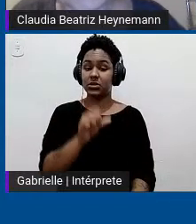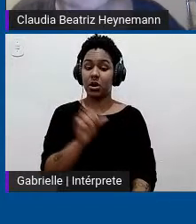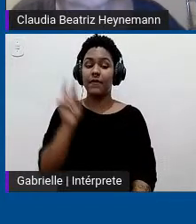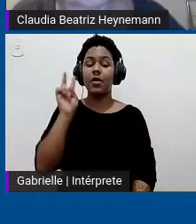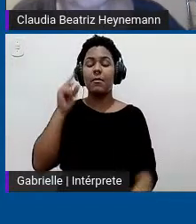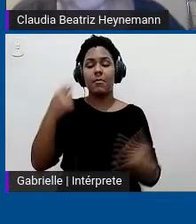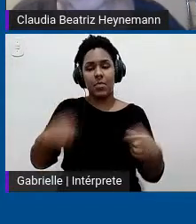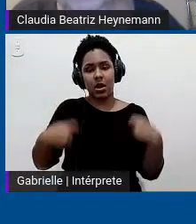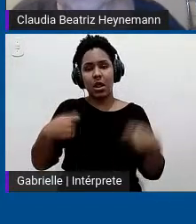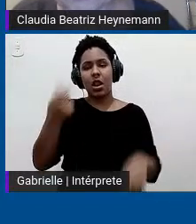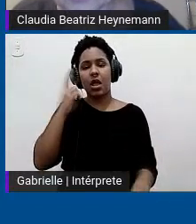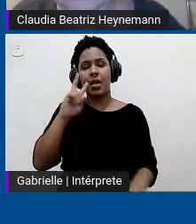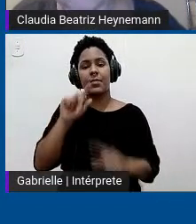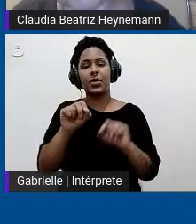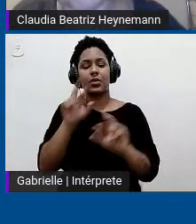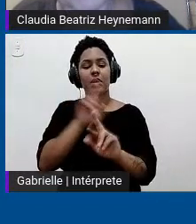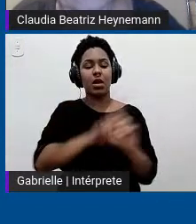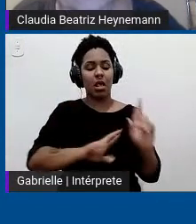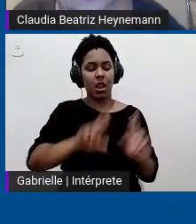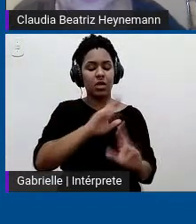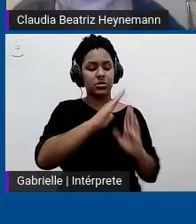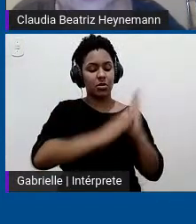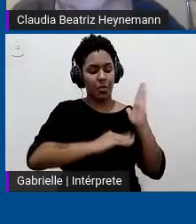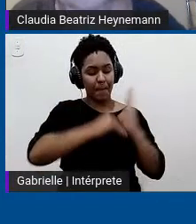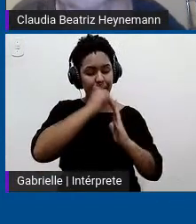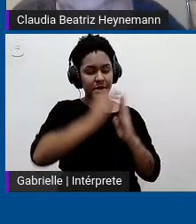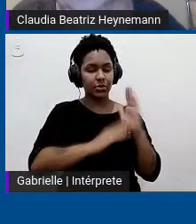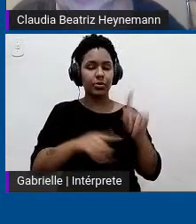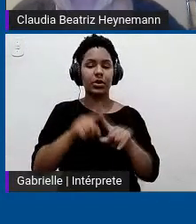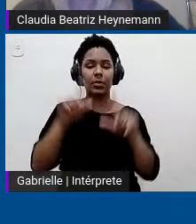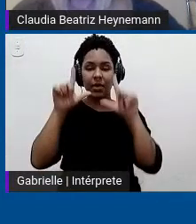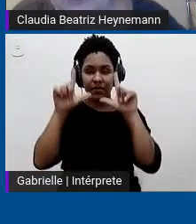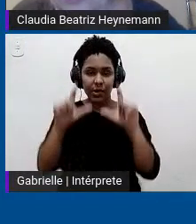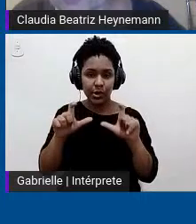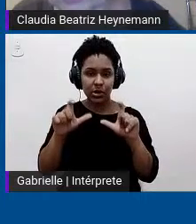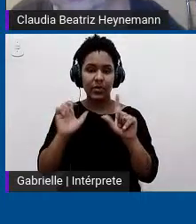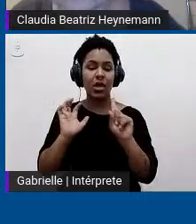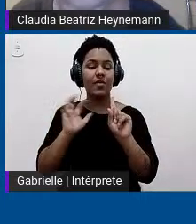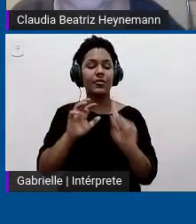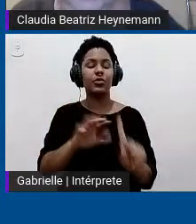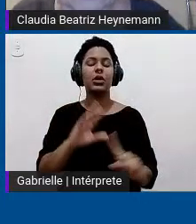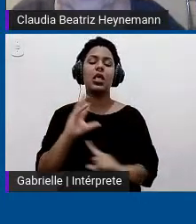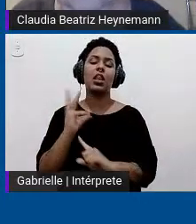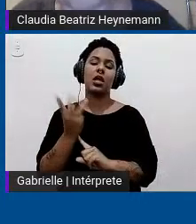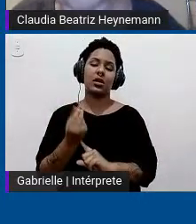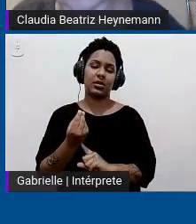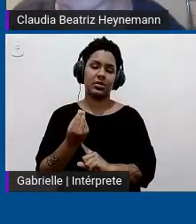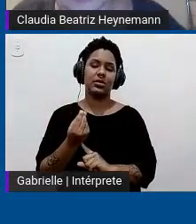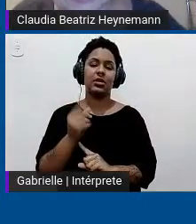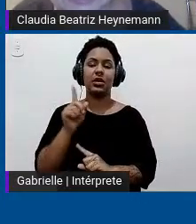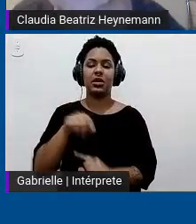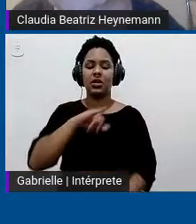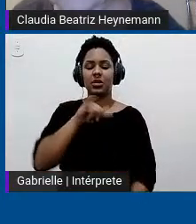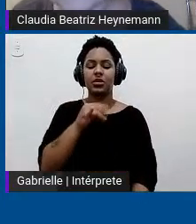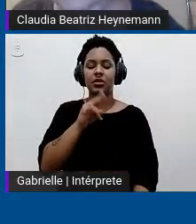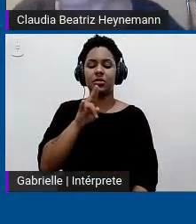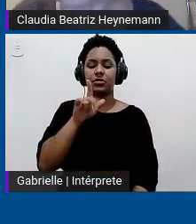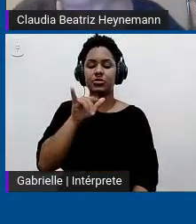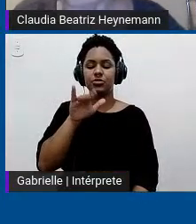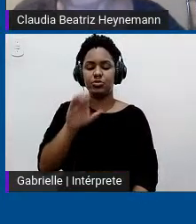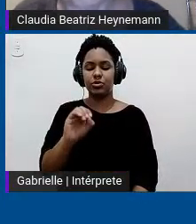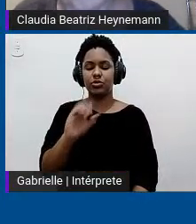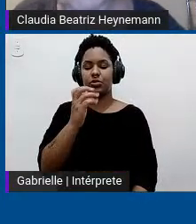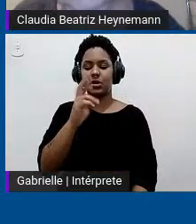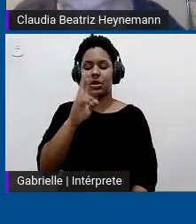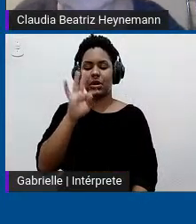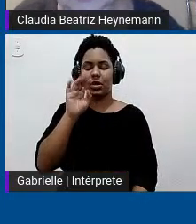relação entre a pintura impressionista e a fotografia, que influenciaria a arte quando, como descreveu Júlio Carlo Argan,